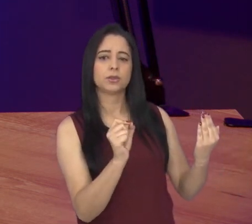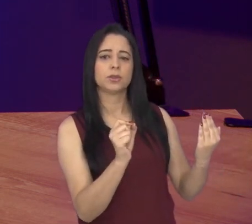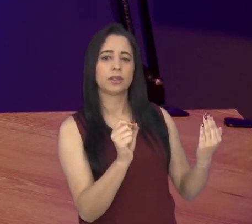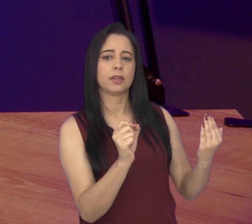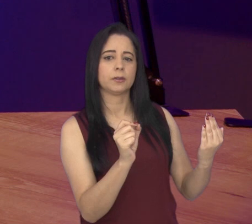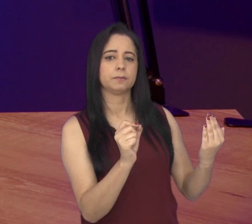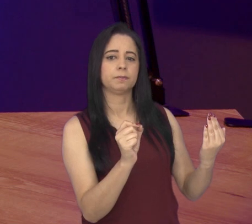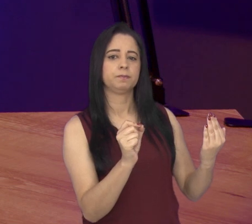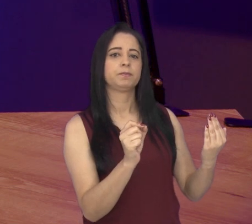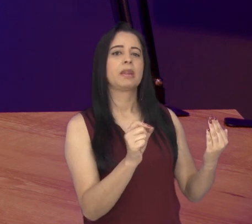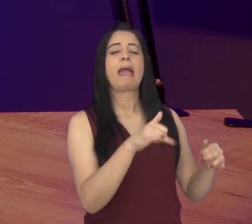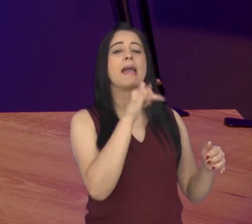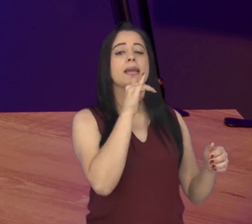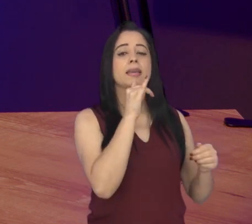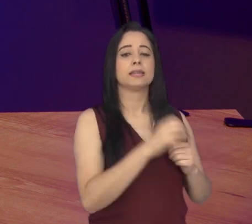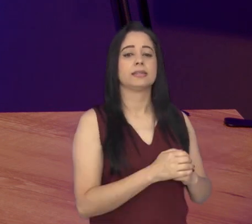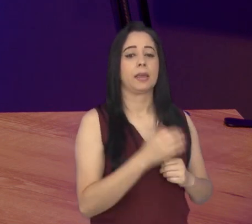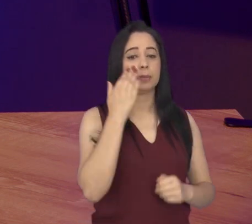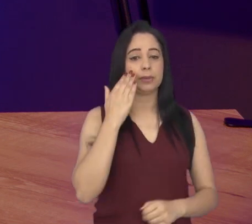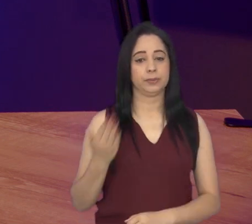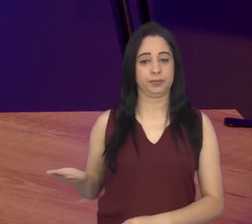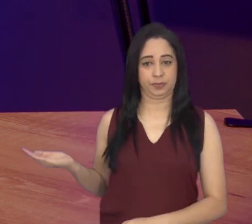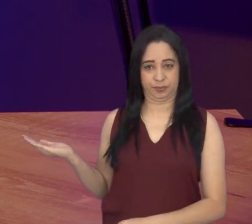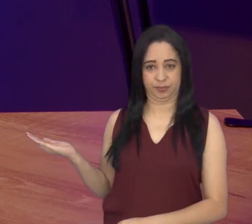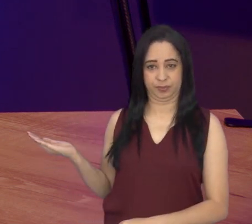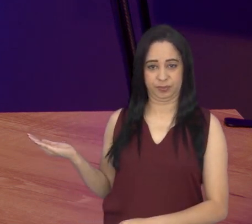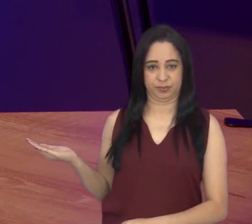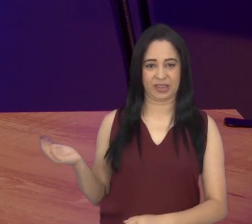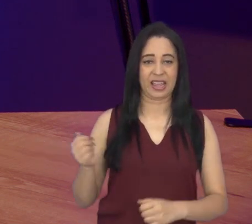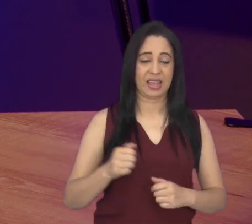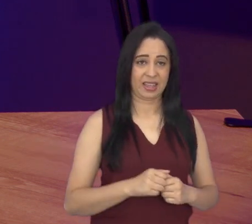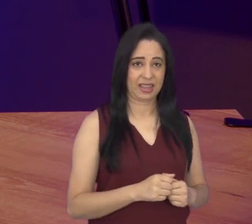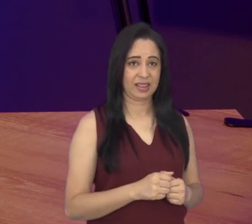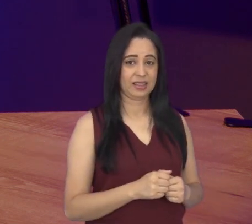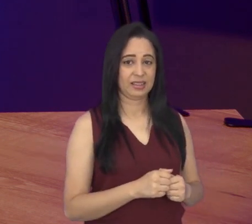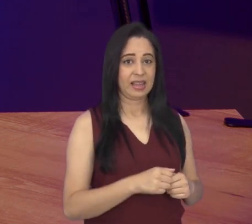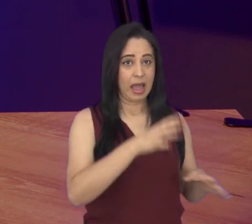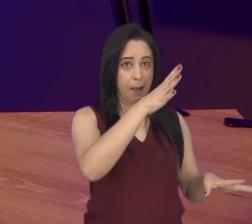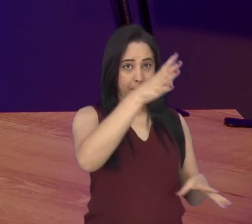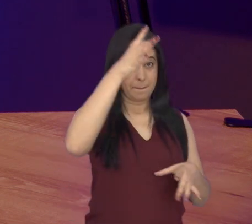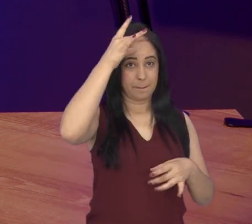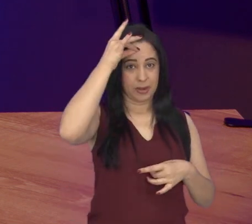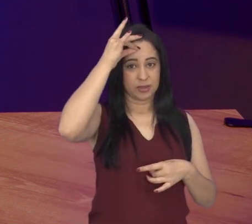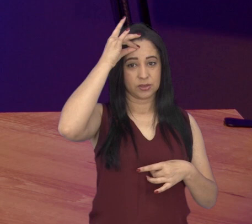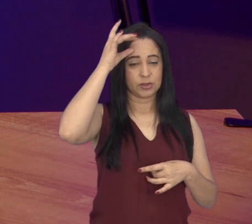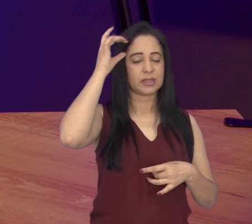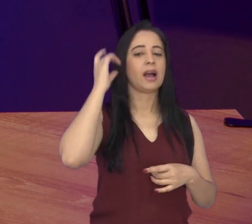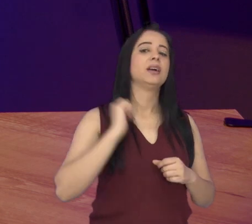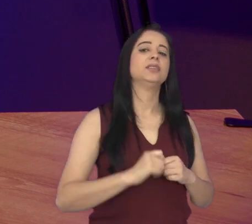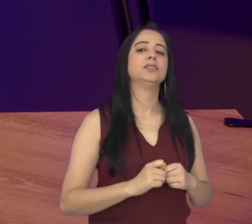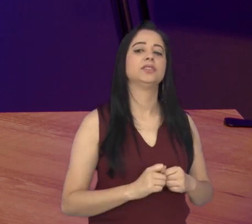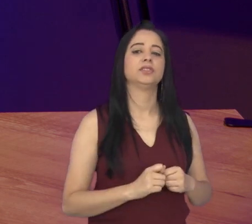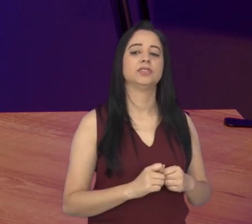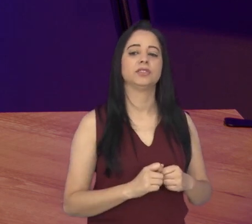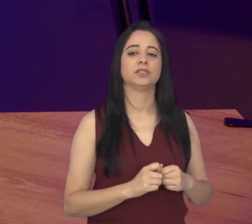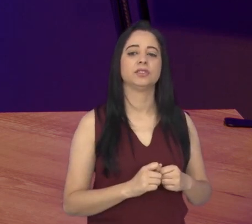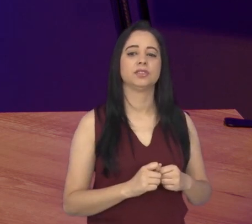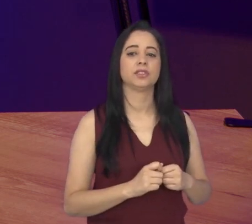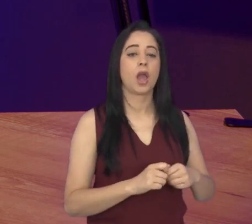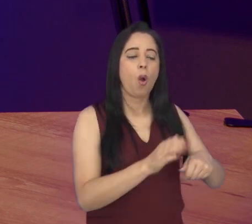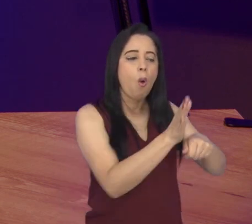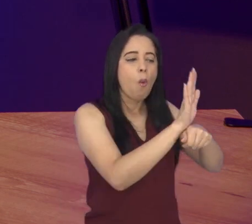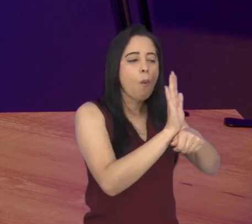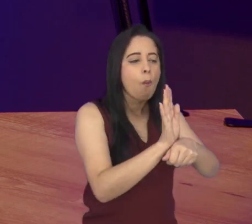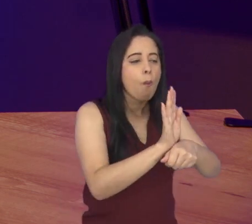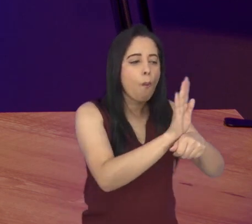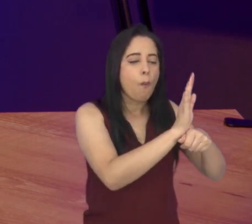histórica, ele se passa alguns anos antes. Então, por exemplo, a Hermione, se a gente for ver mais informações, né, depois